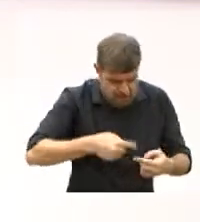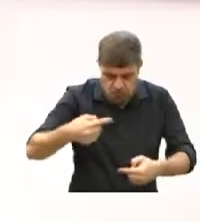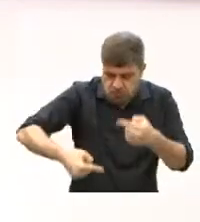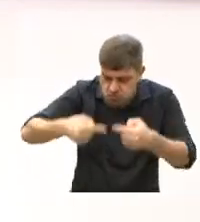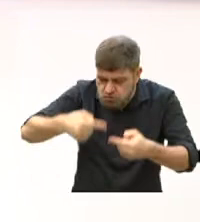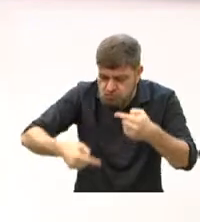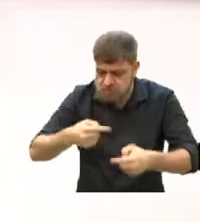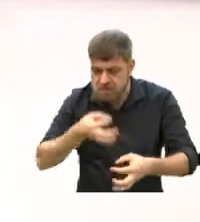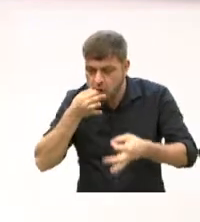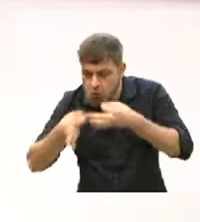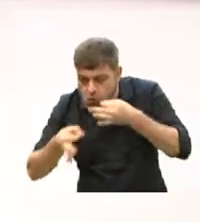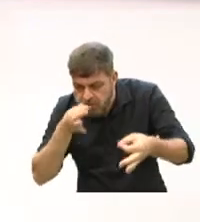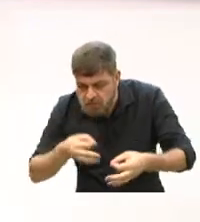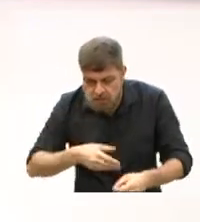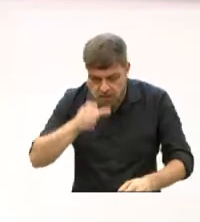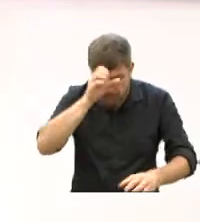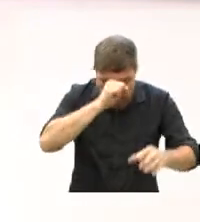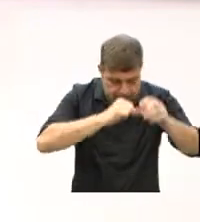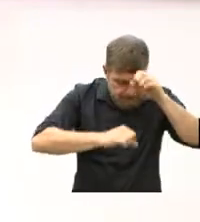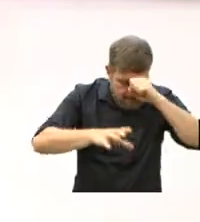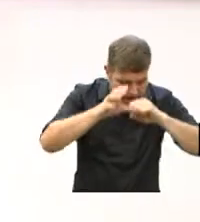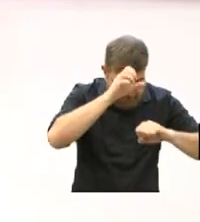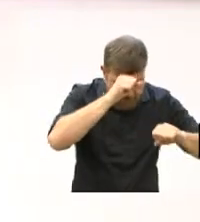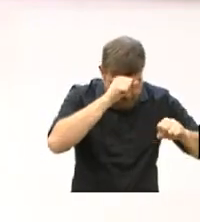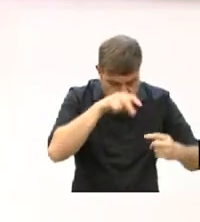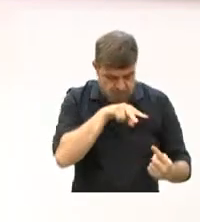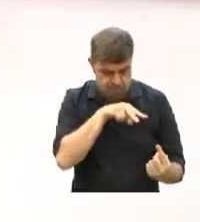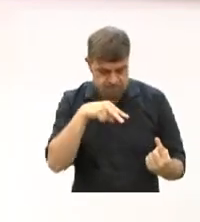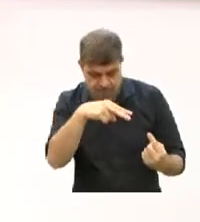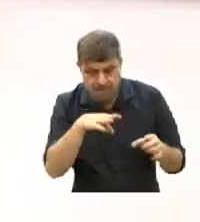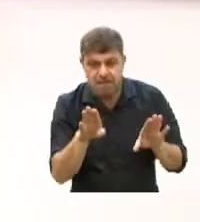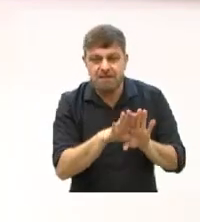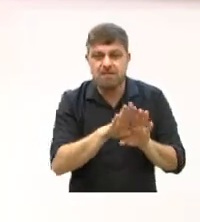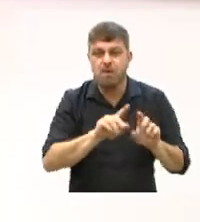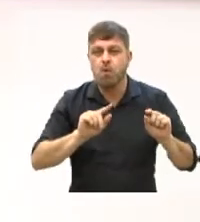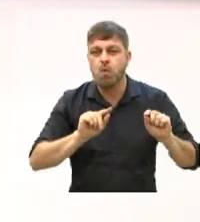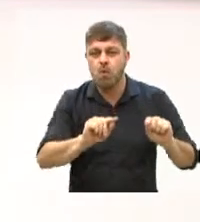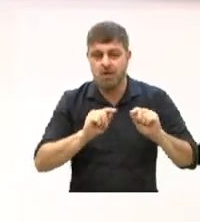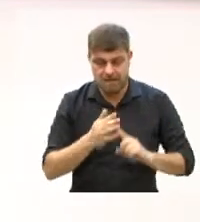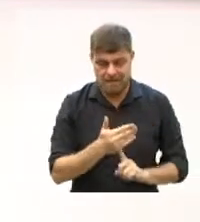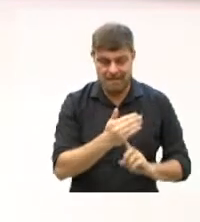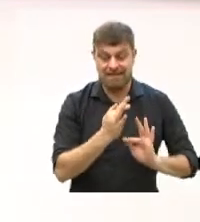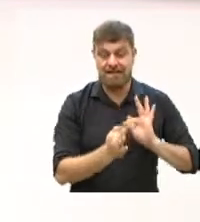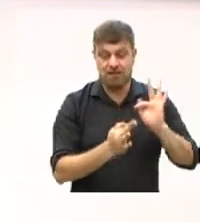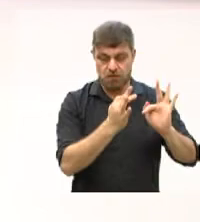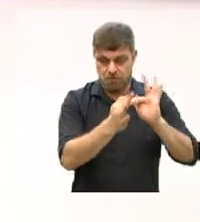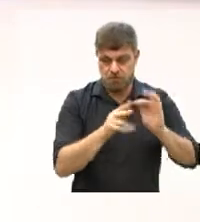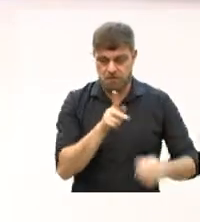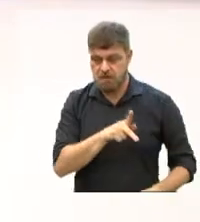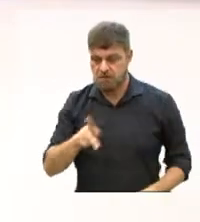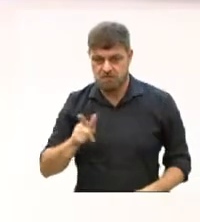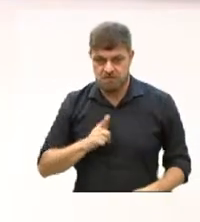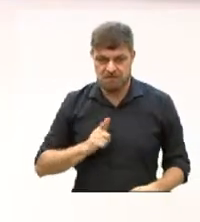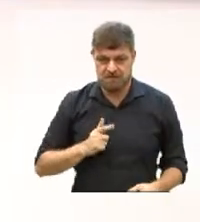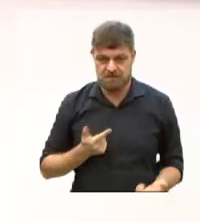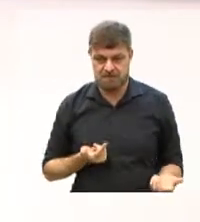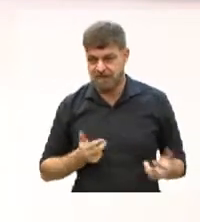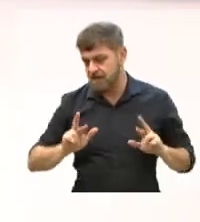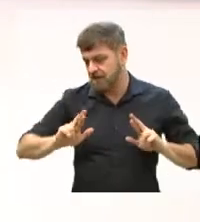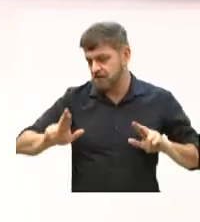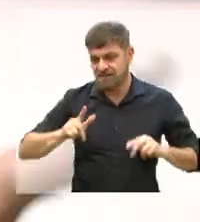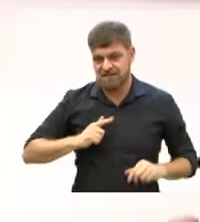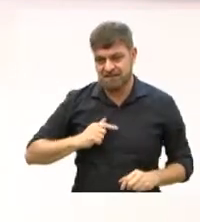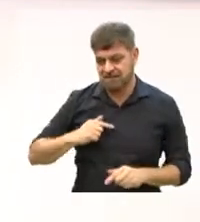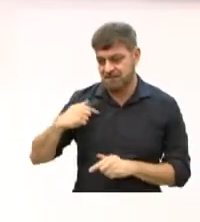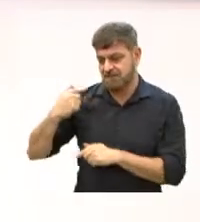estão postas, né? Na perspectiva também mesmo da tecnologia, né? A gente não tem a mesma destreza, por exemplo,